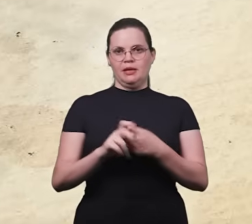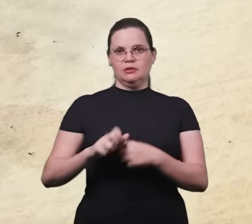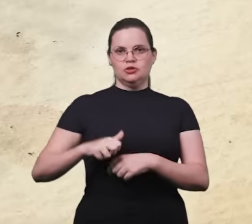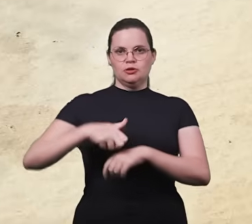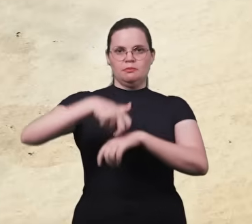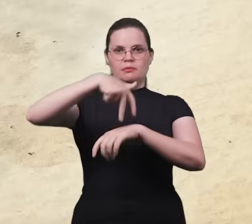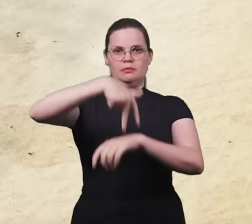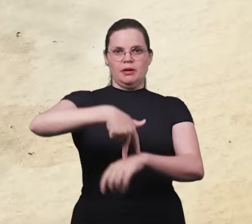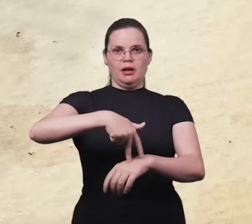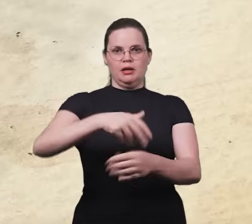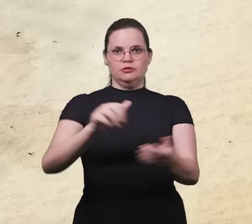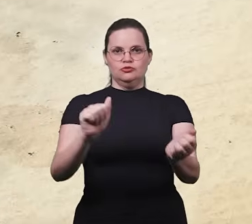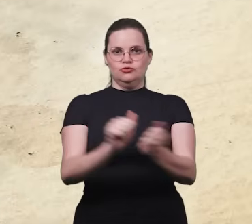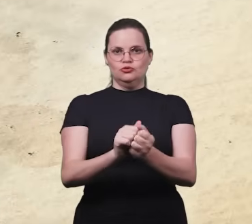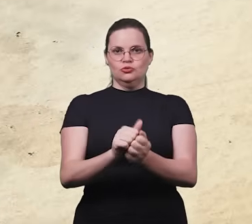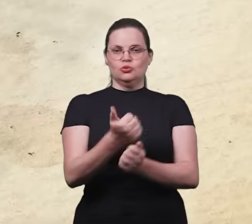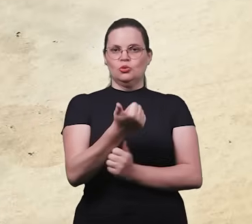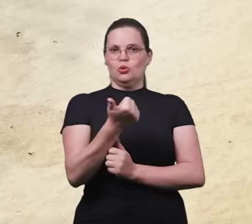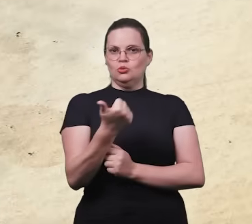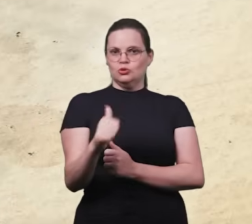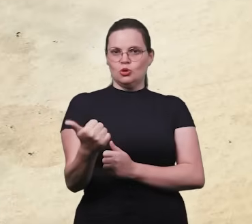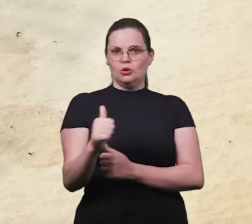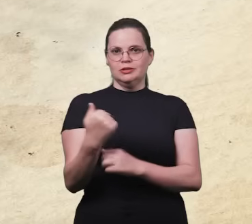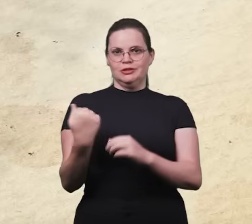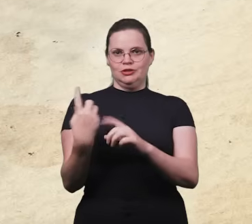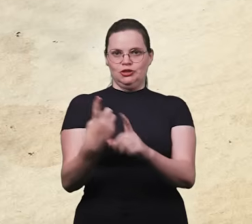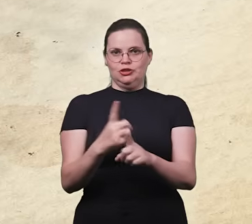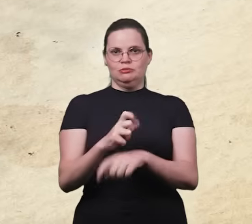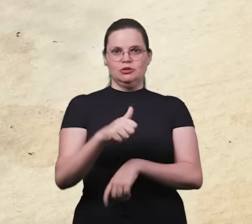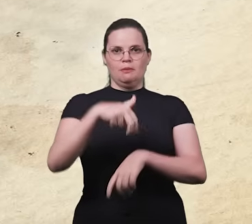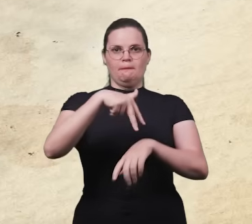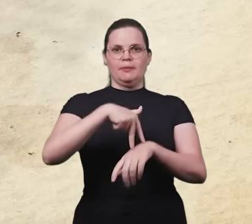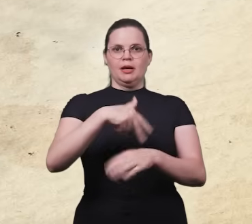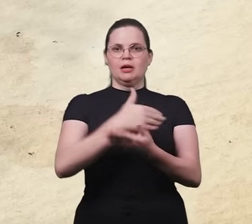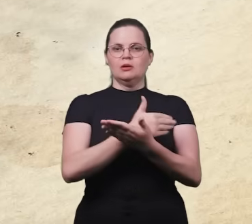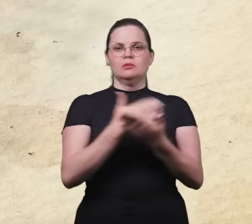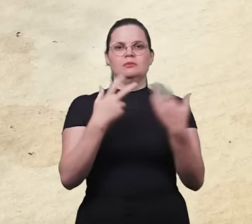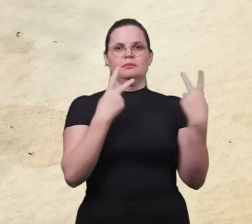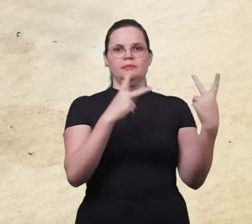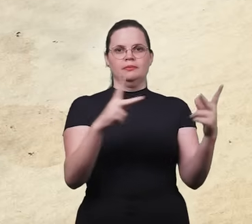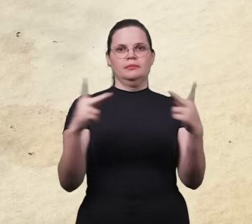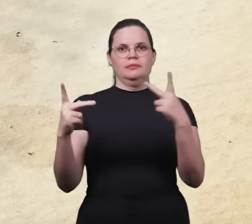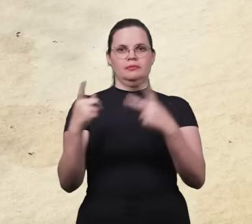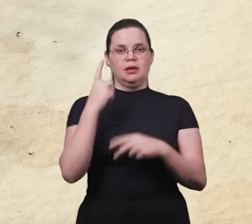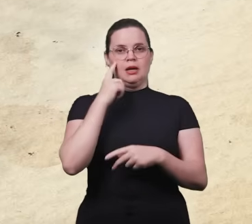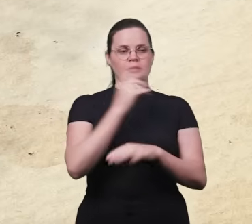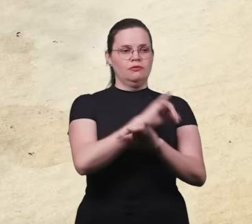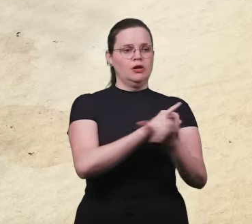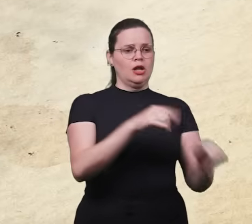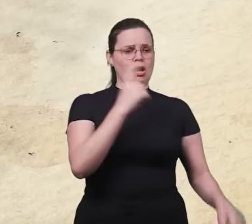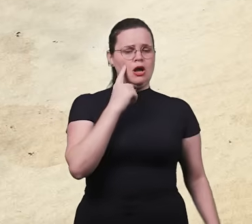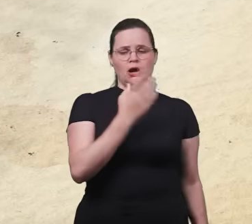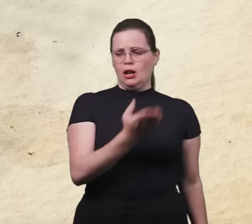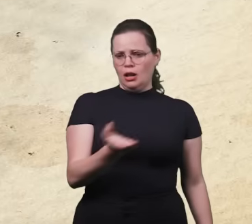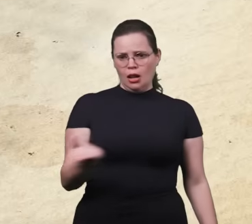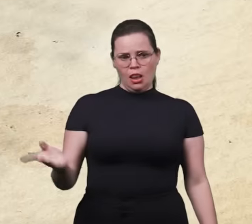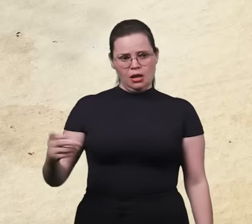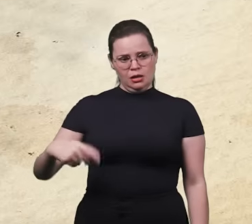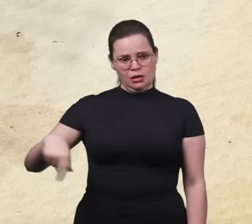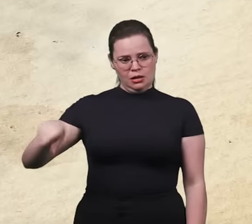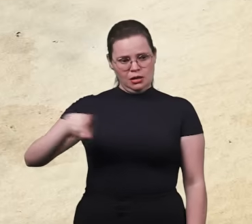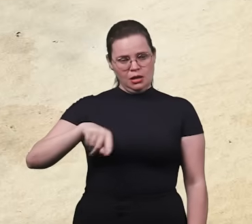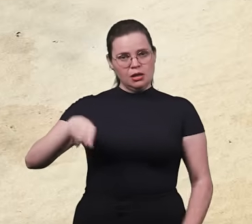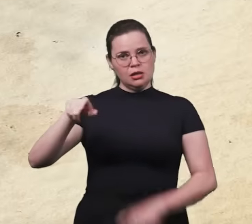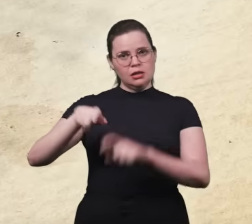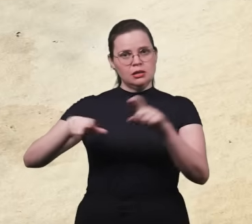pé com os 11 e ele começou a pregar e disse: esses homens que estão